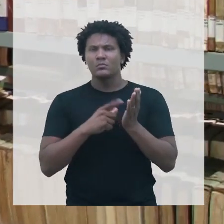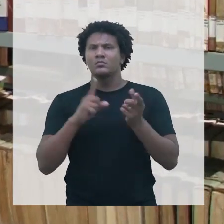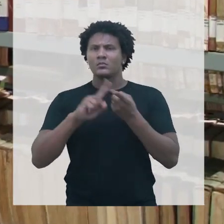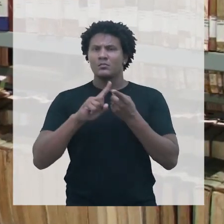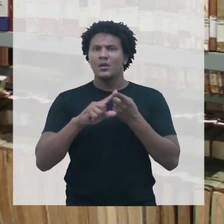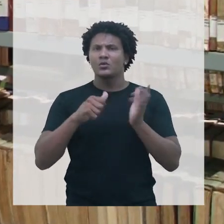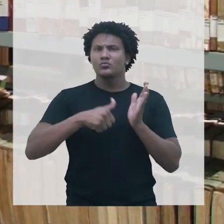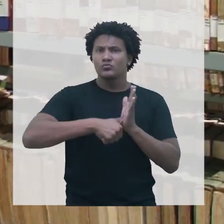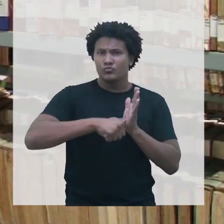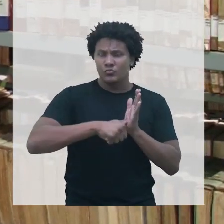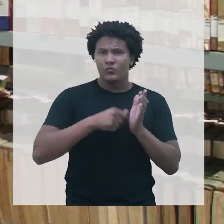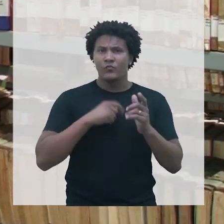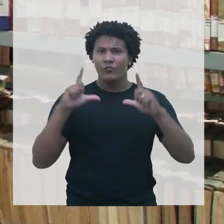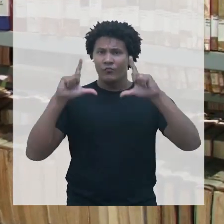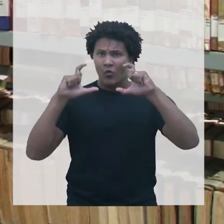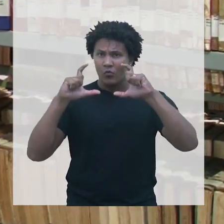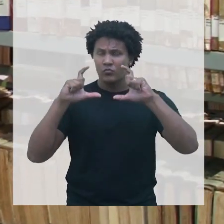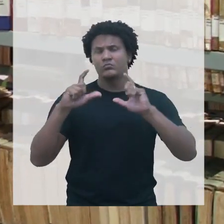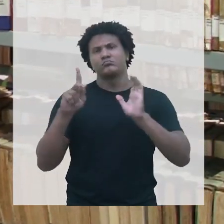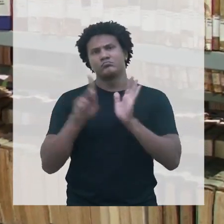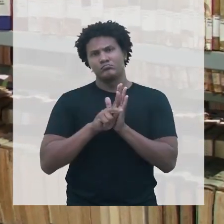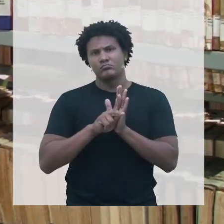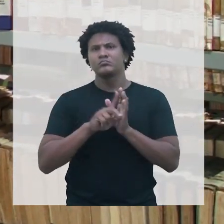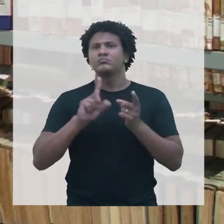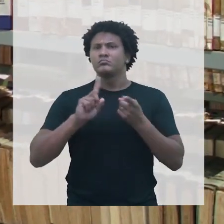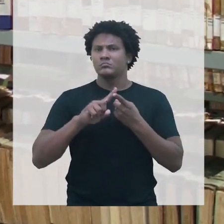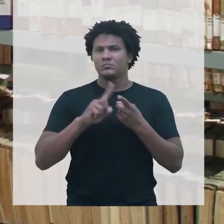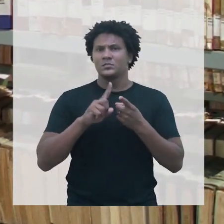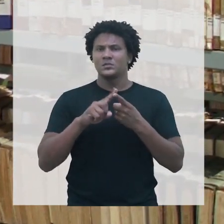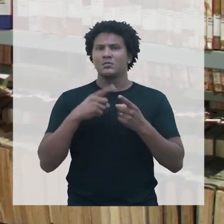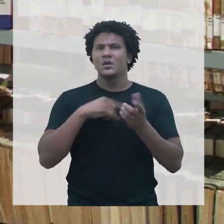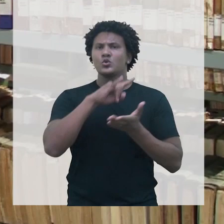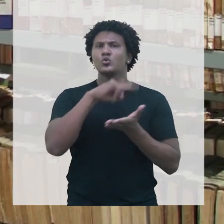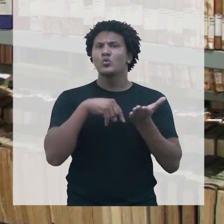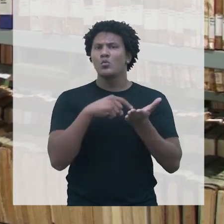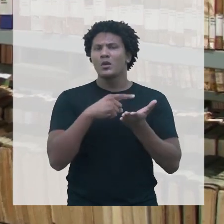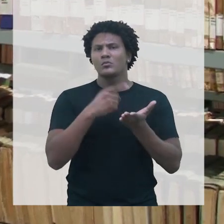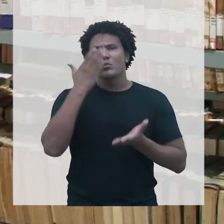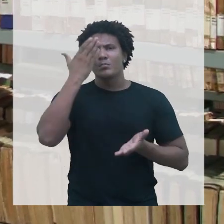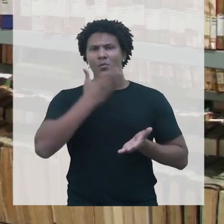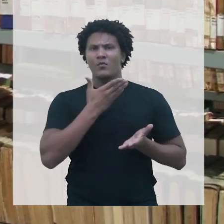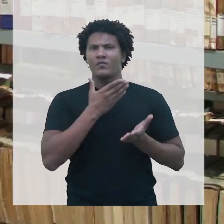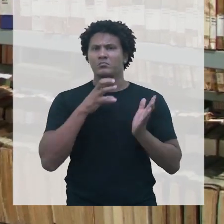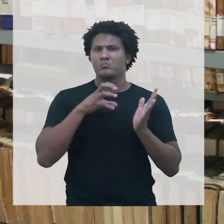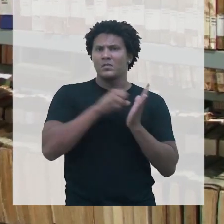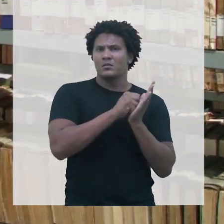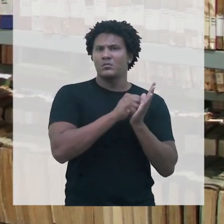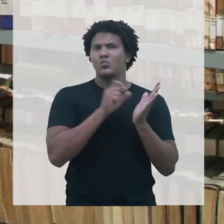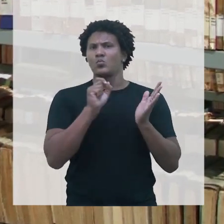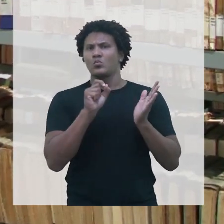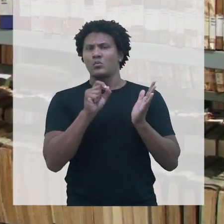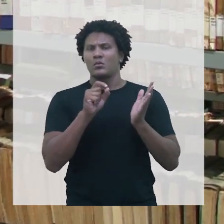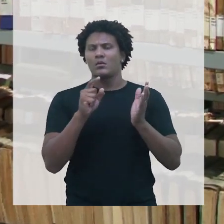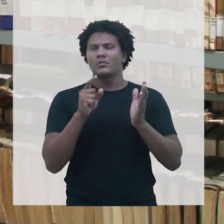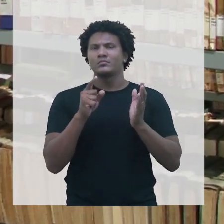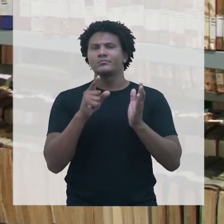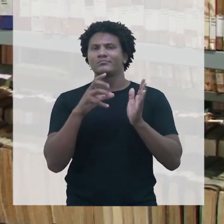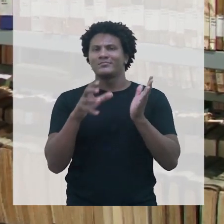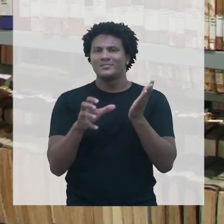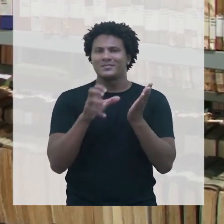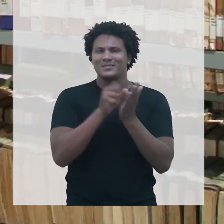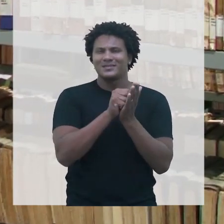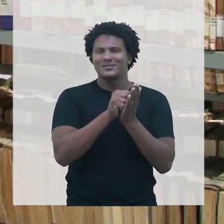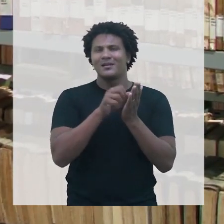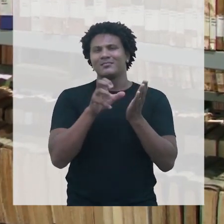novos alunos só precisam se cadastrar, apresentando um documento de identidade com foto e também o comprovante de matrícula